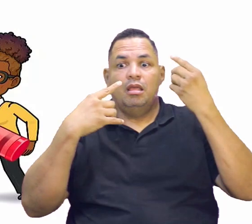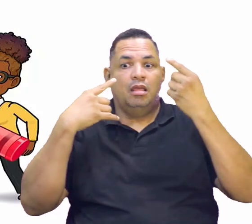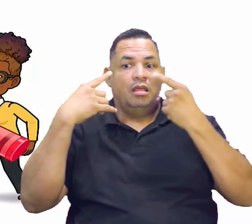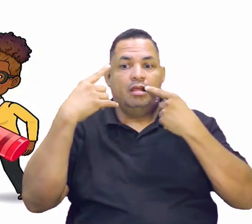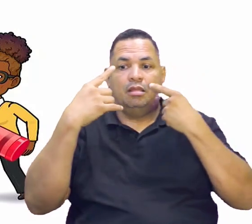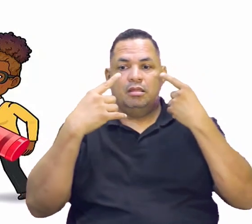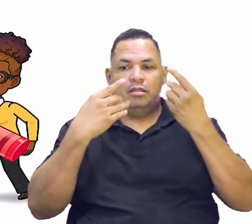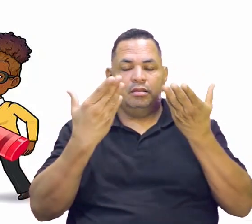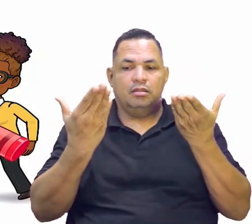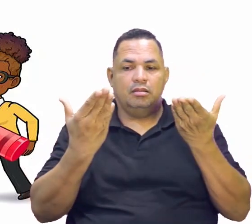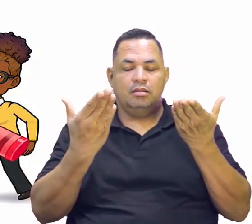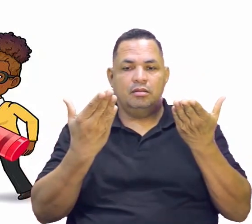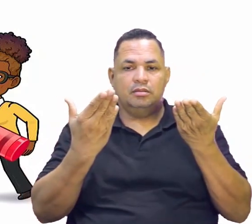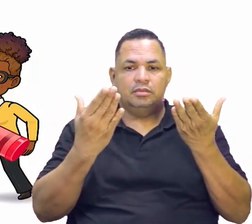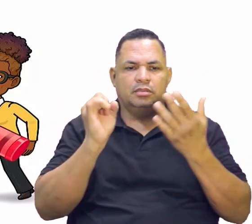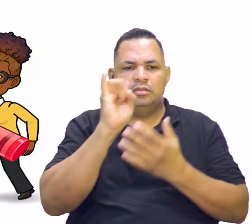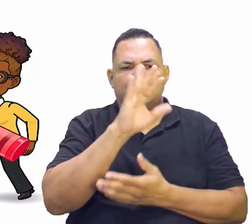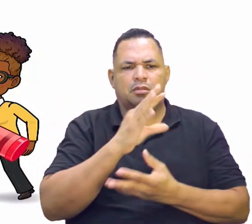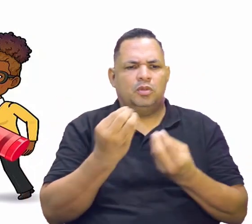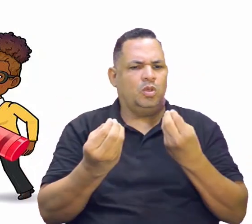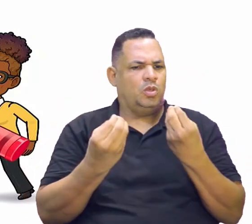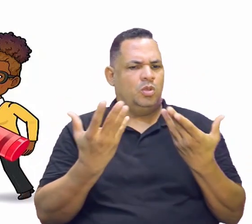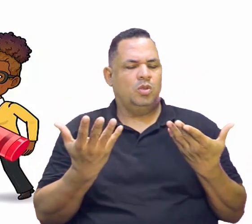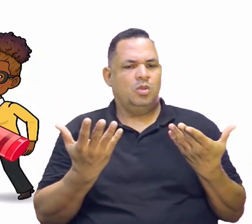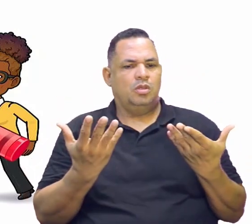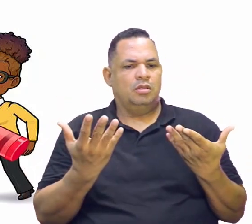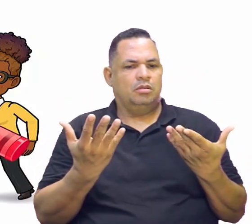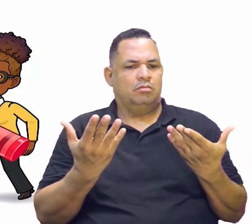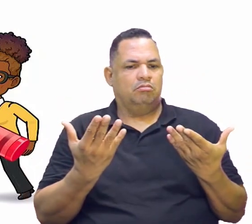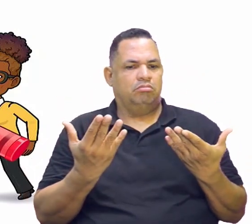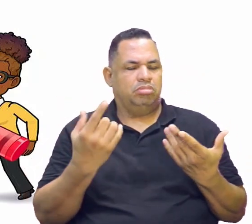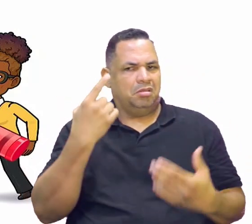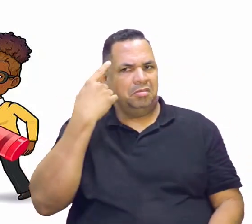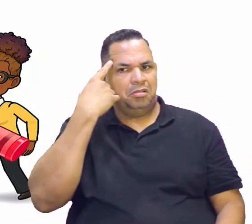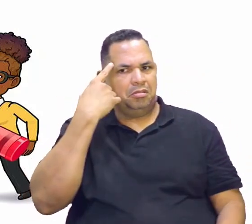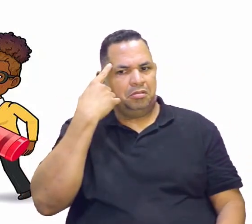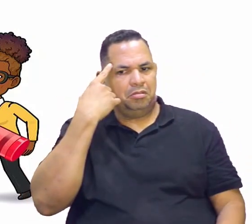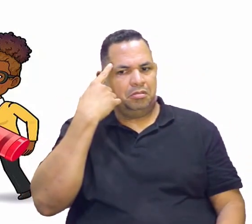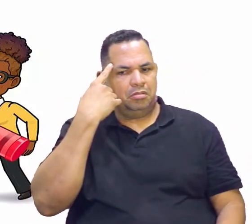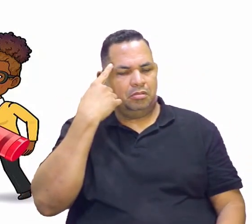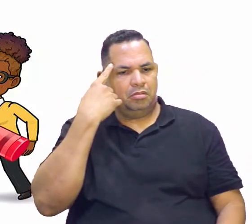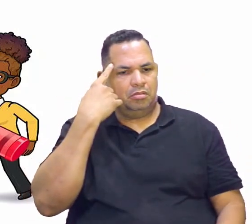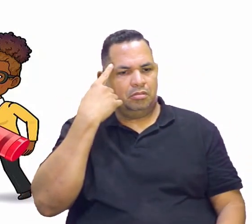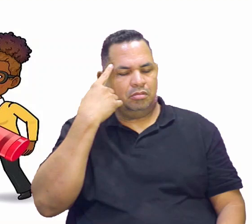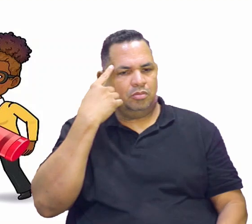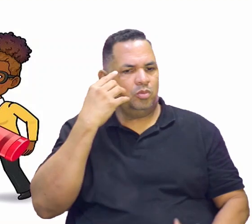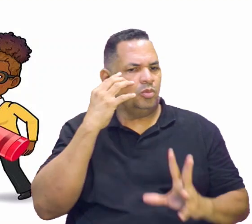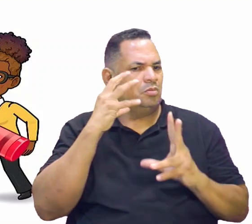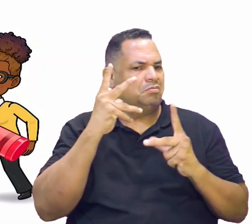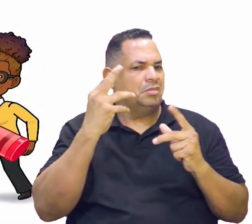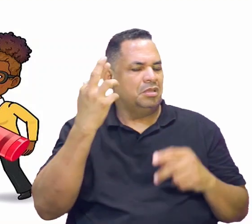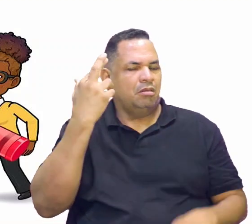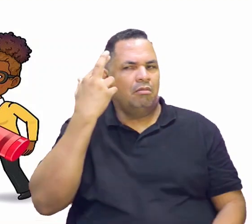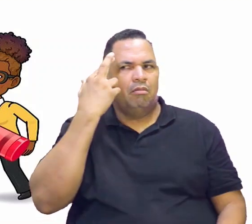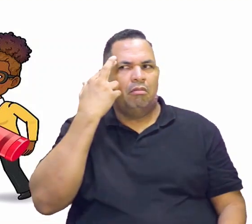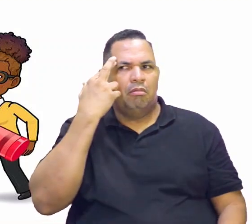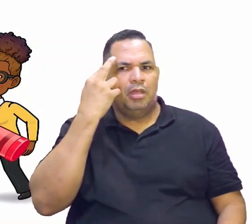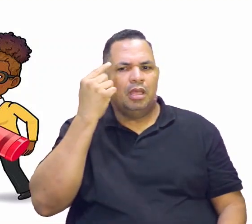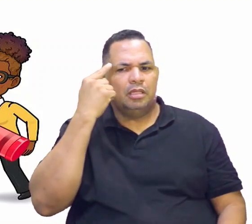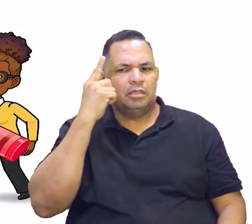Aí você se depara com uma imagem como esta aqui, e aí o que vai pensar? Faz toda uma